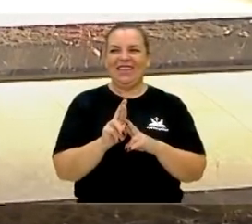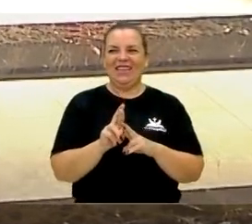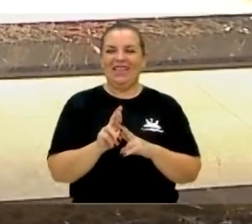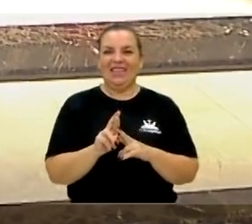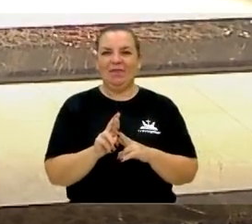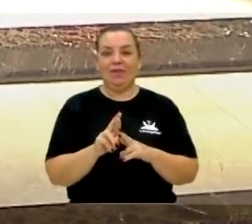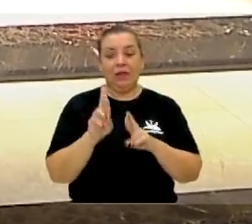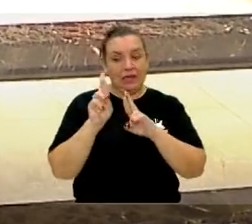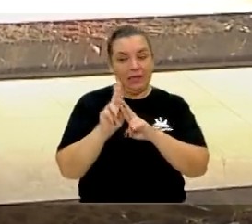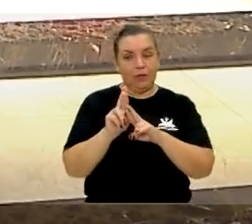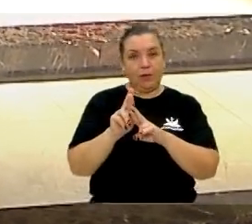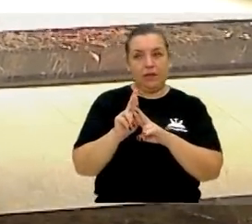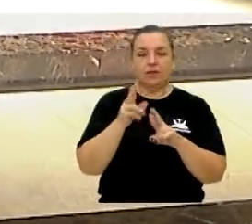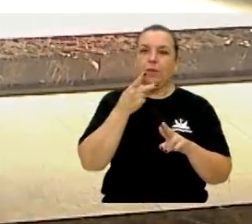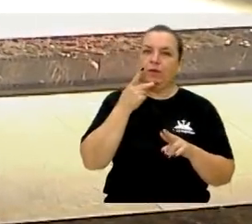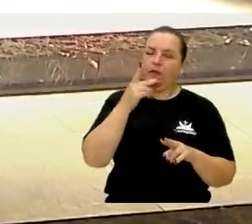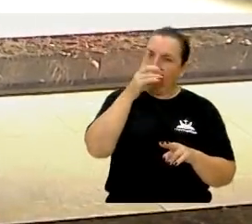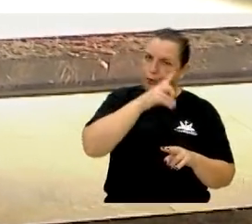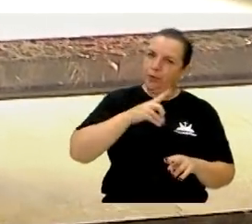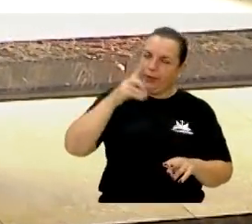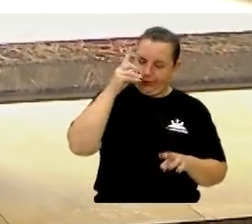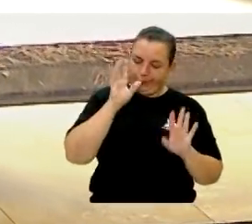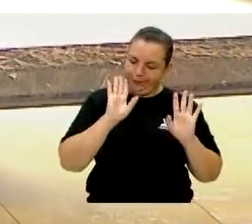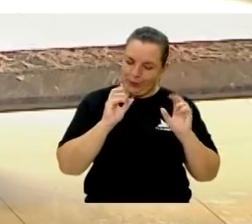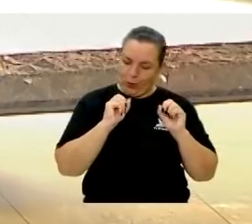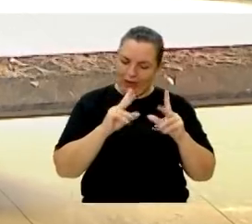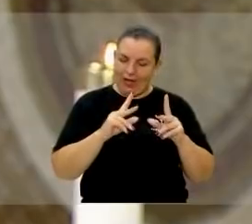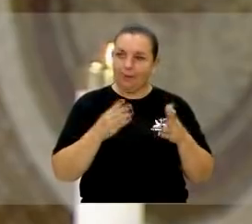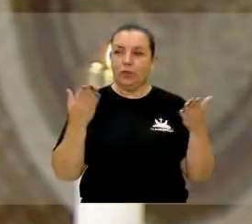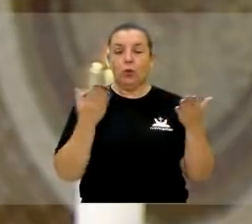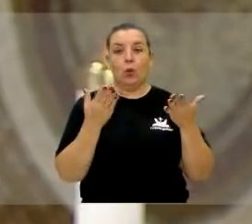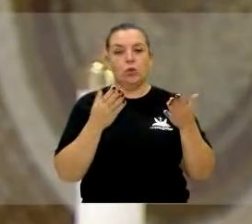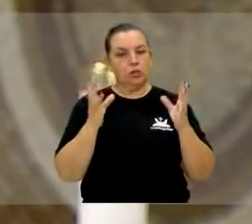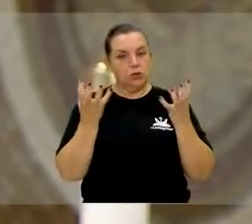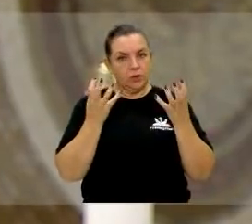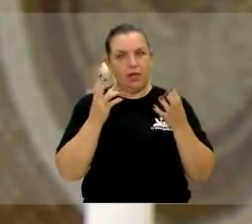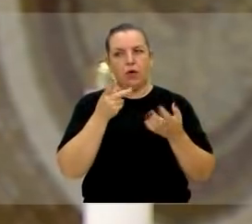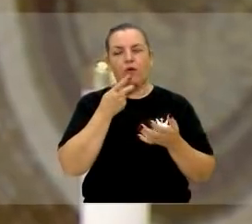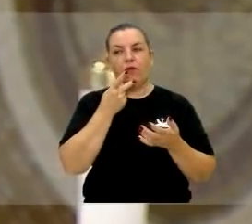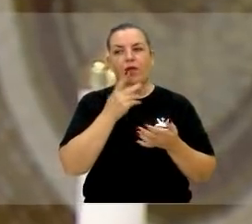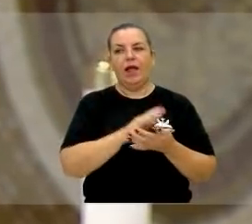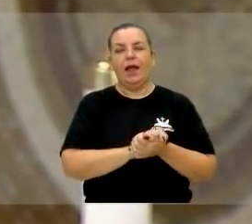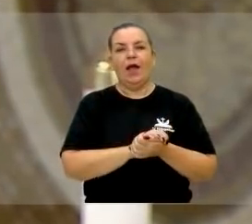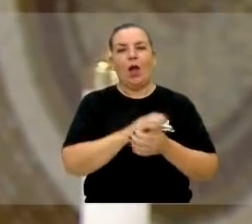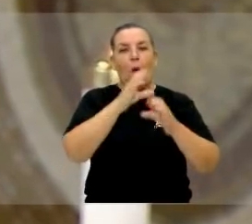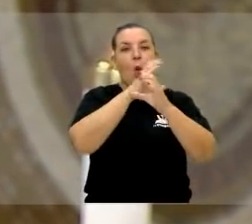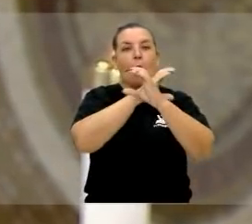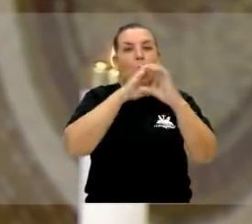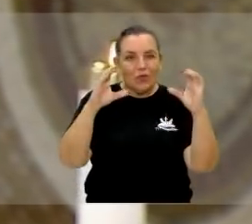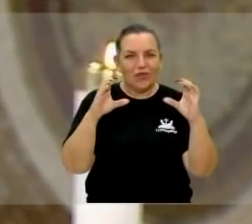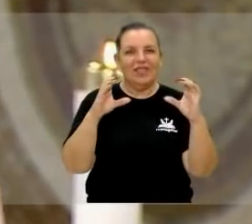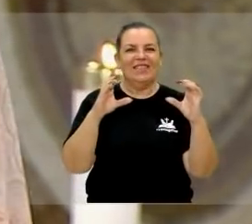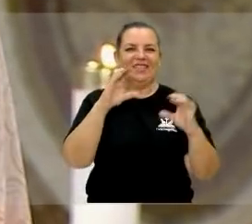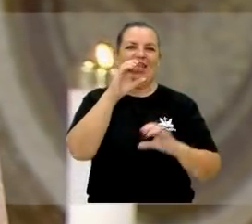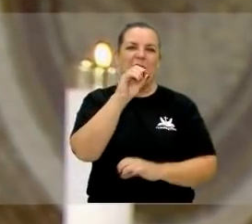a esperança para falar no domingo. Hoje me atenho à confiança.